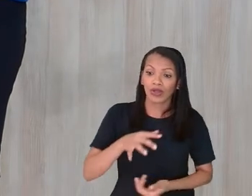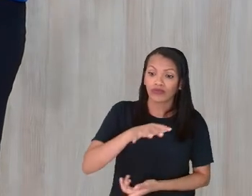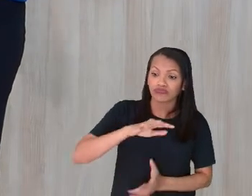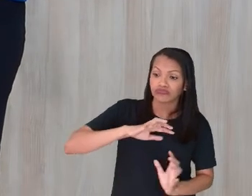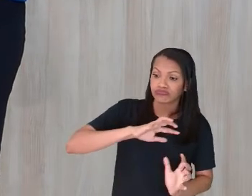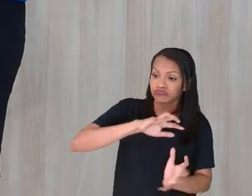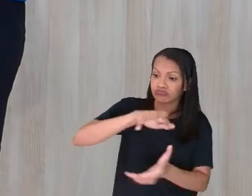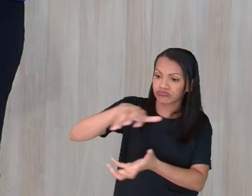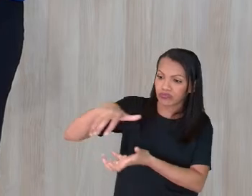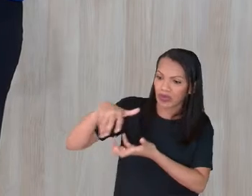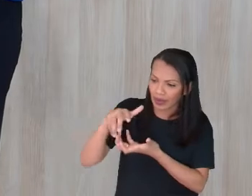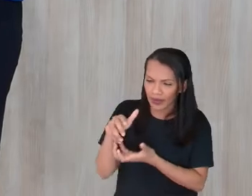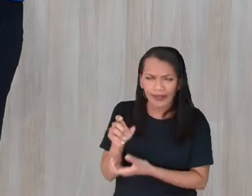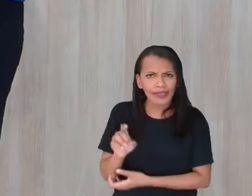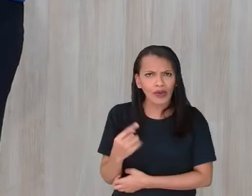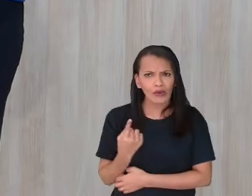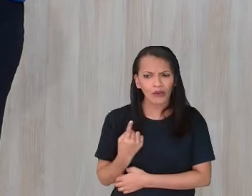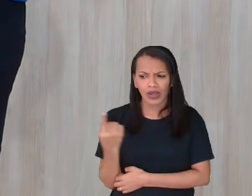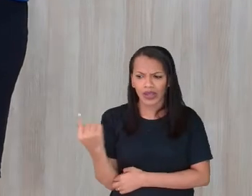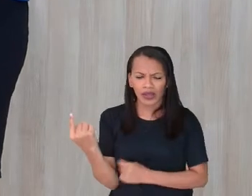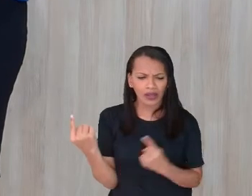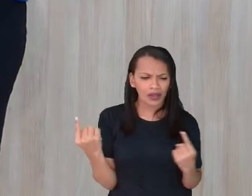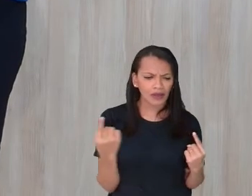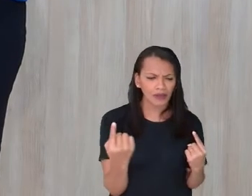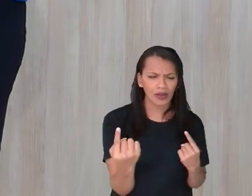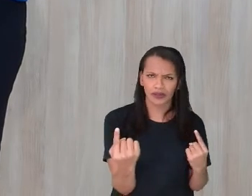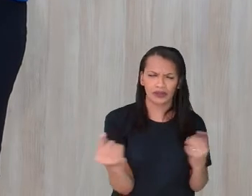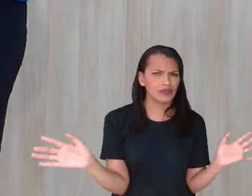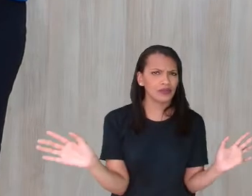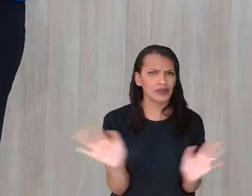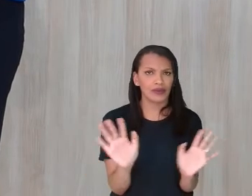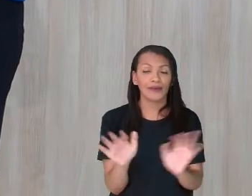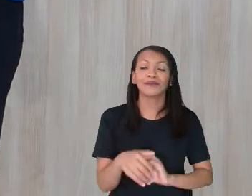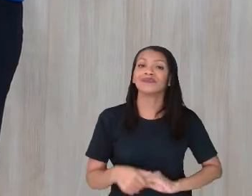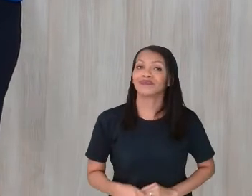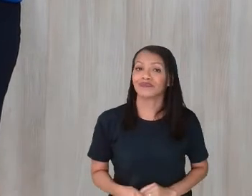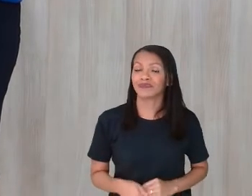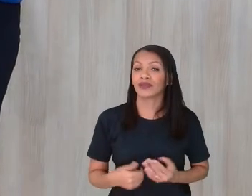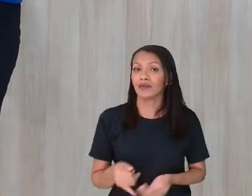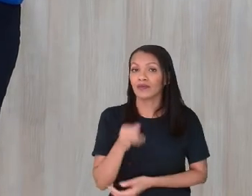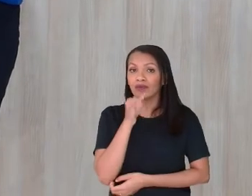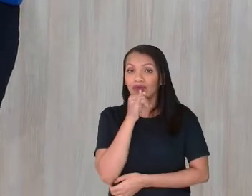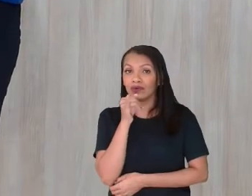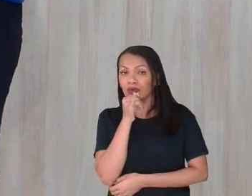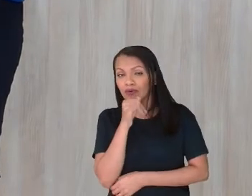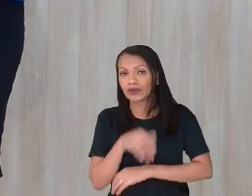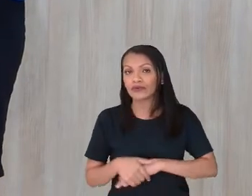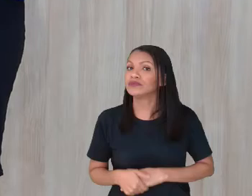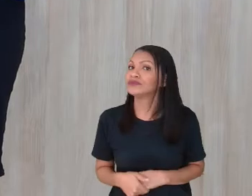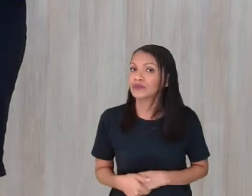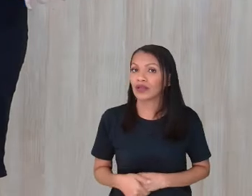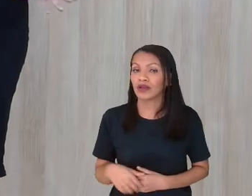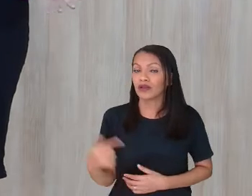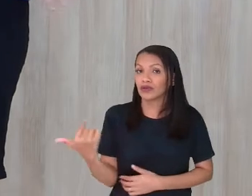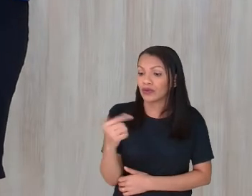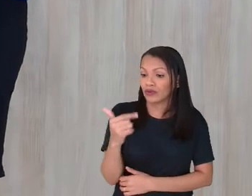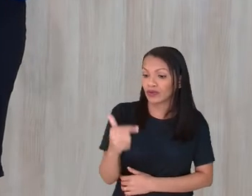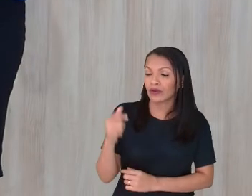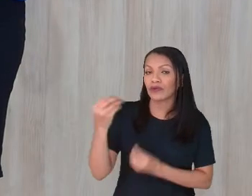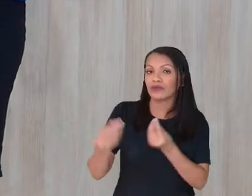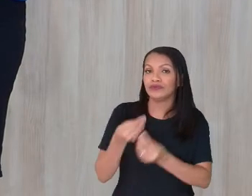ampla, e não na individualidade desses personagens. Então, a gente não tem, por exemplo, um trabalho complexo de